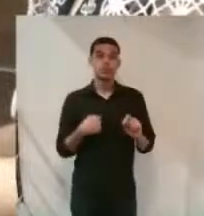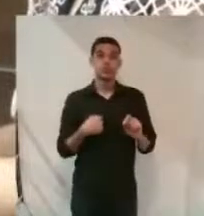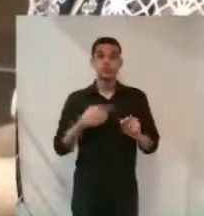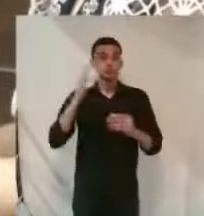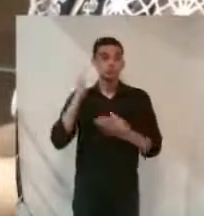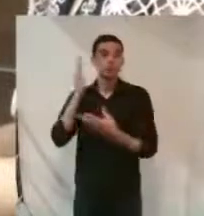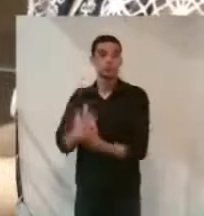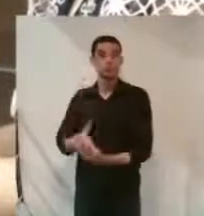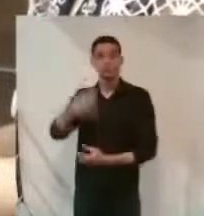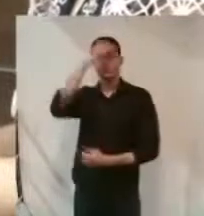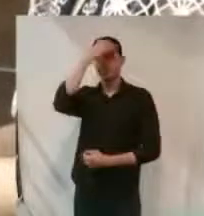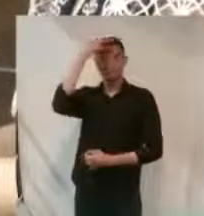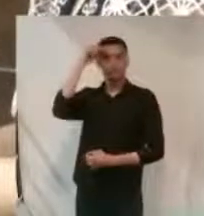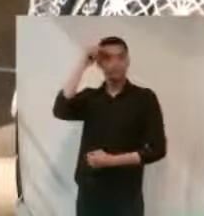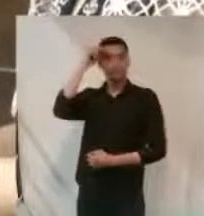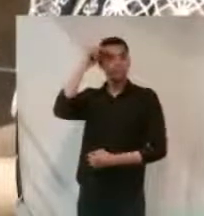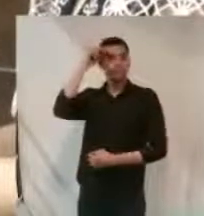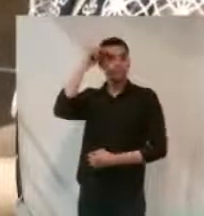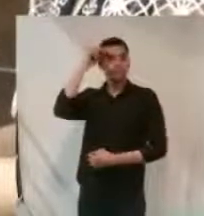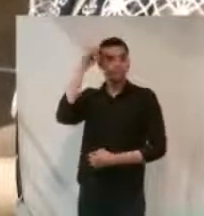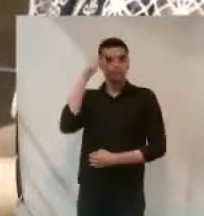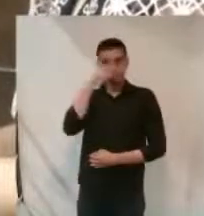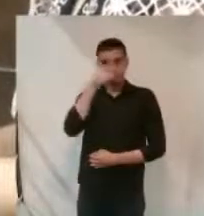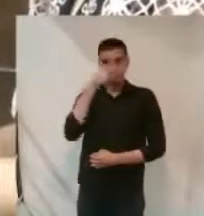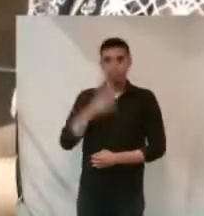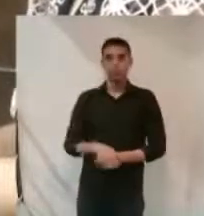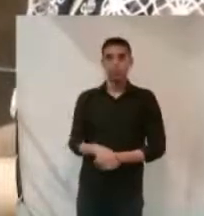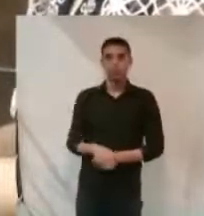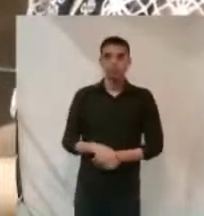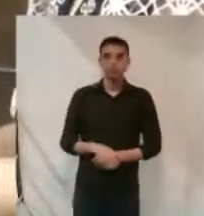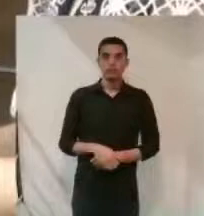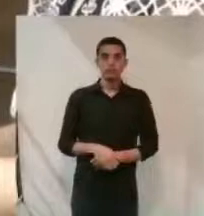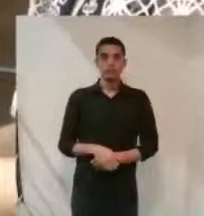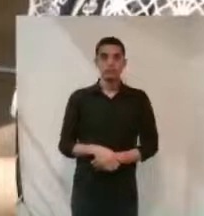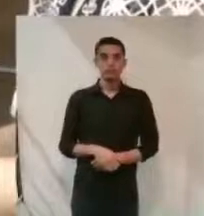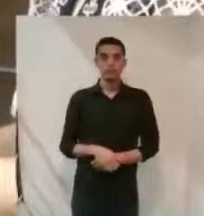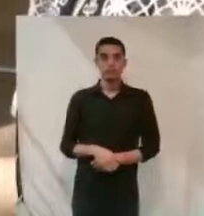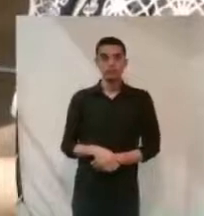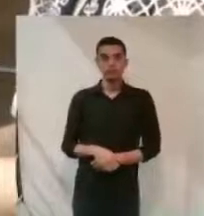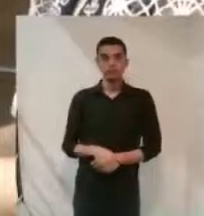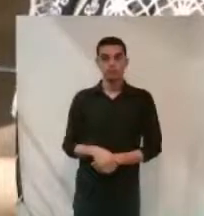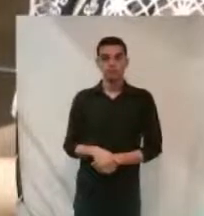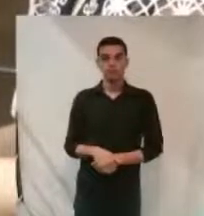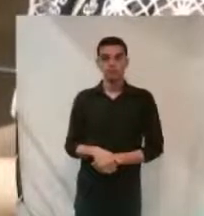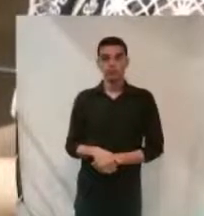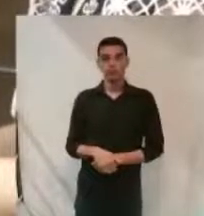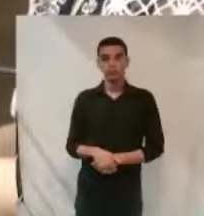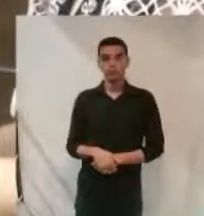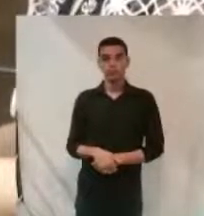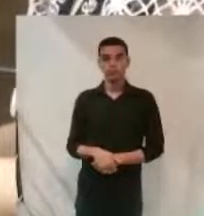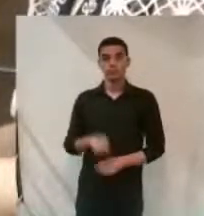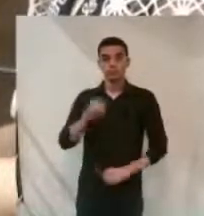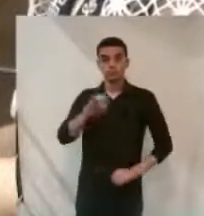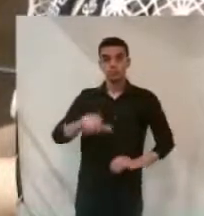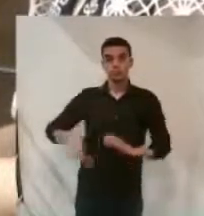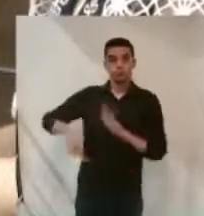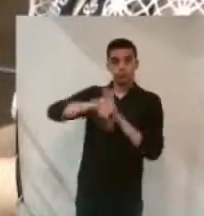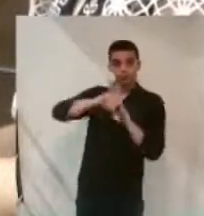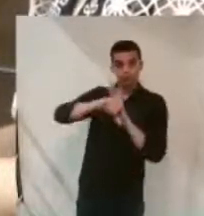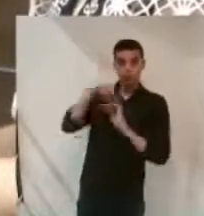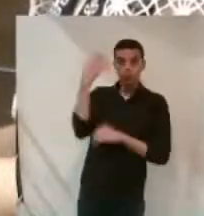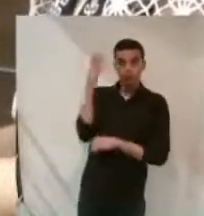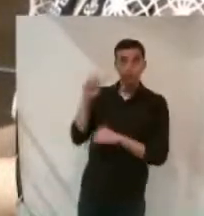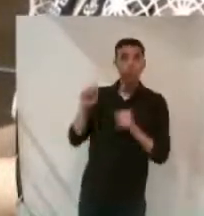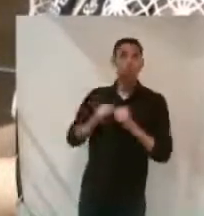prefeito. A ação pública é incondicionada e obrigatória. Chegou, cometeu o crime ambiental, o que eu vou